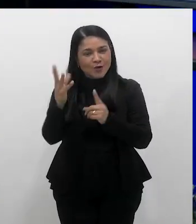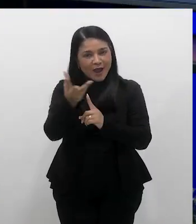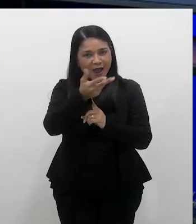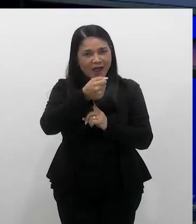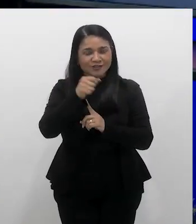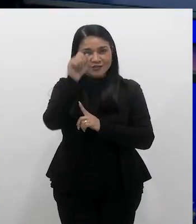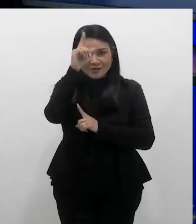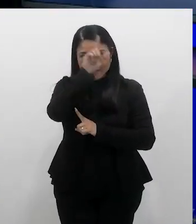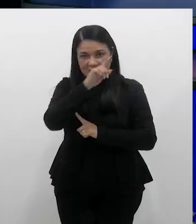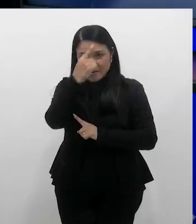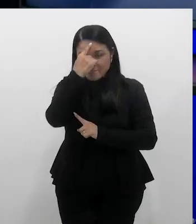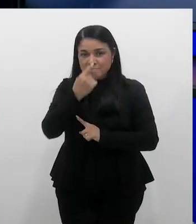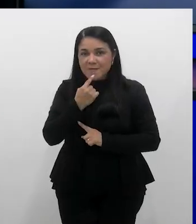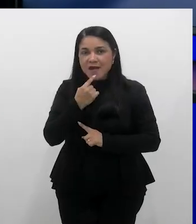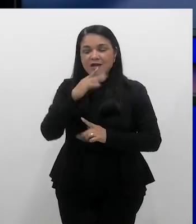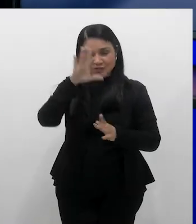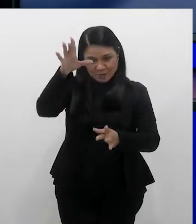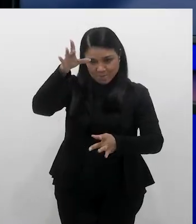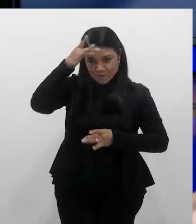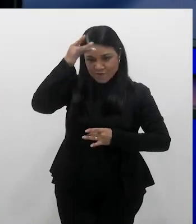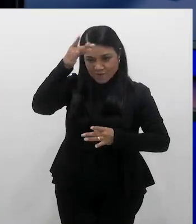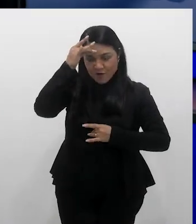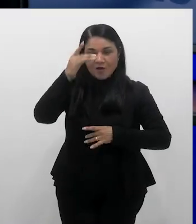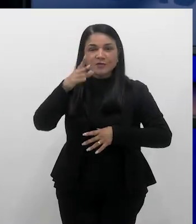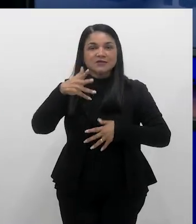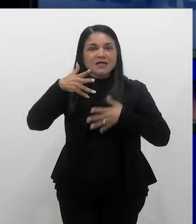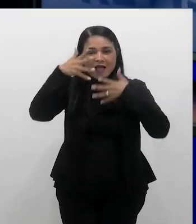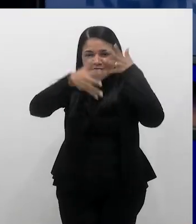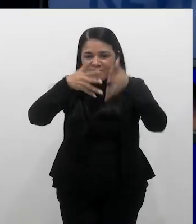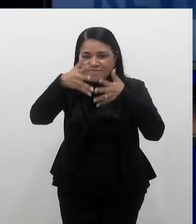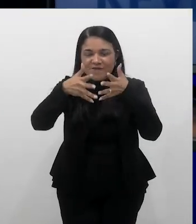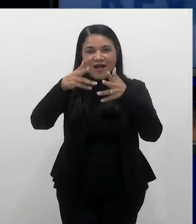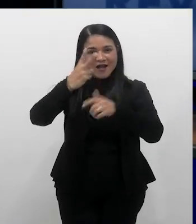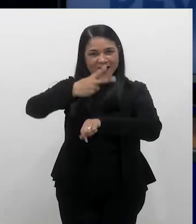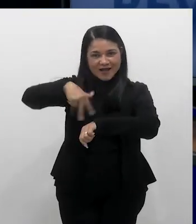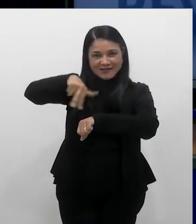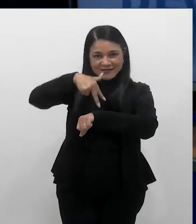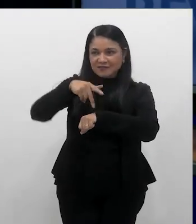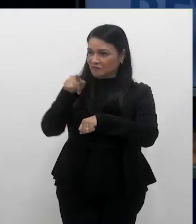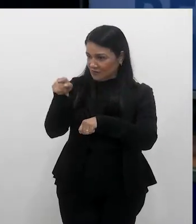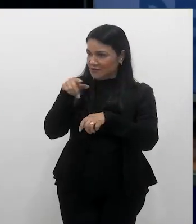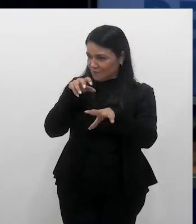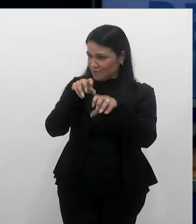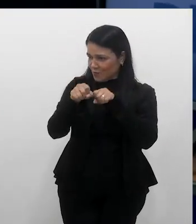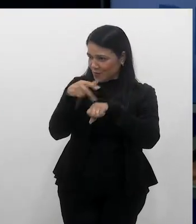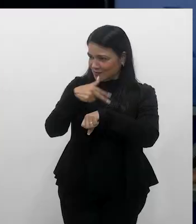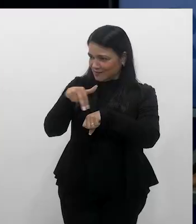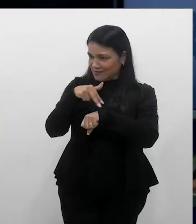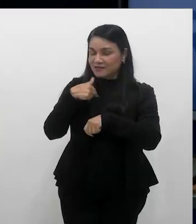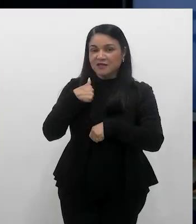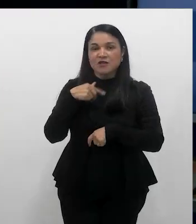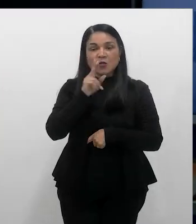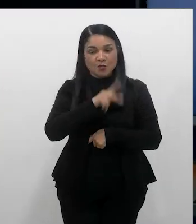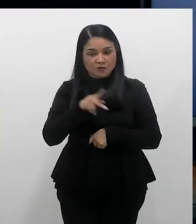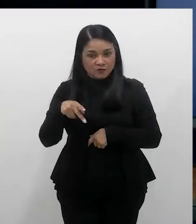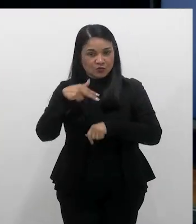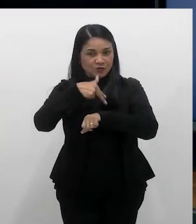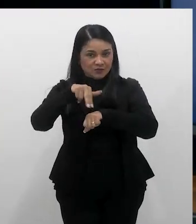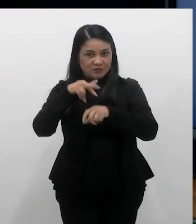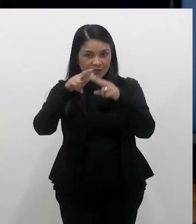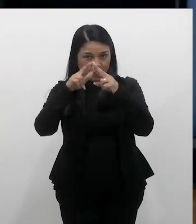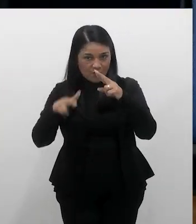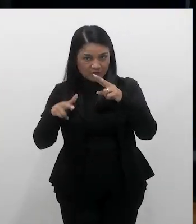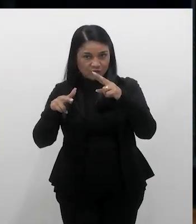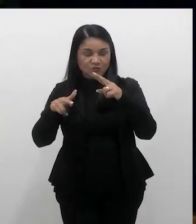tem a imagem, você tem a performance, você tem a fala, a dança, né? Você veio da dança, né? Sim, eu sou professor da dança